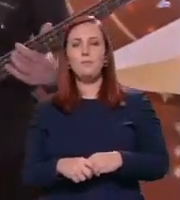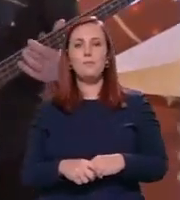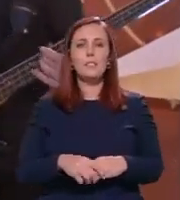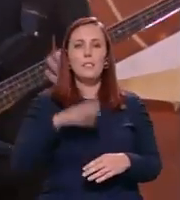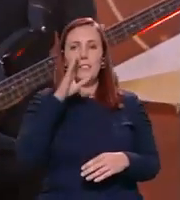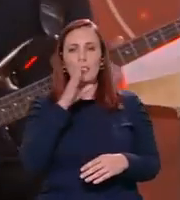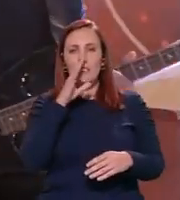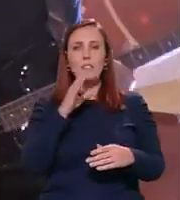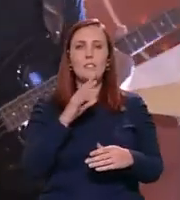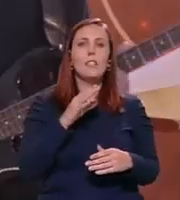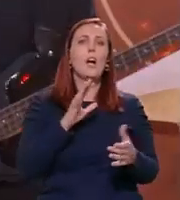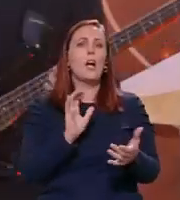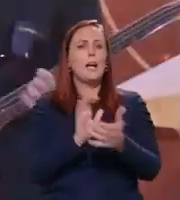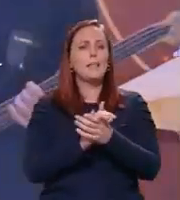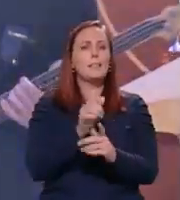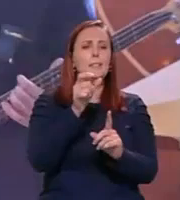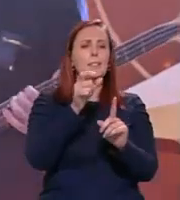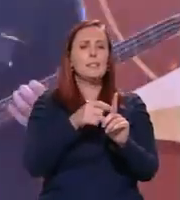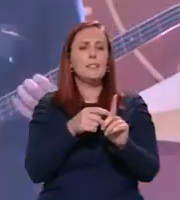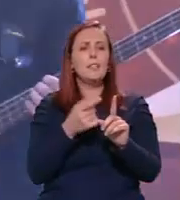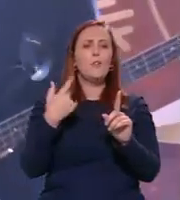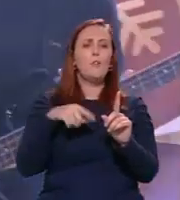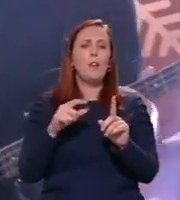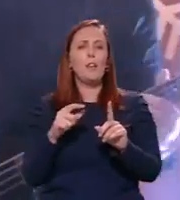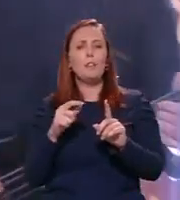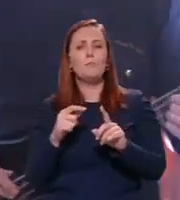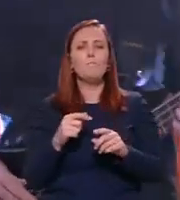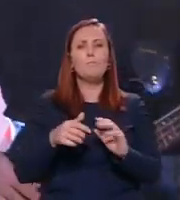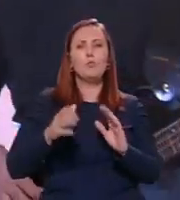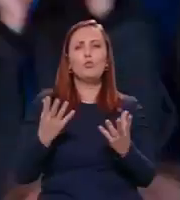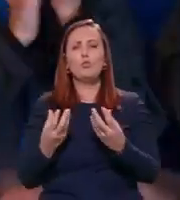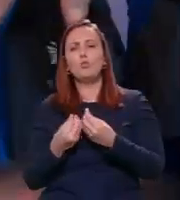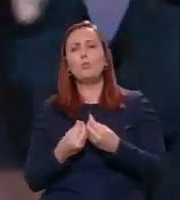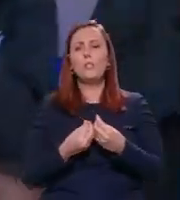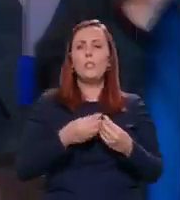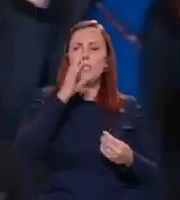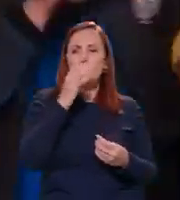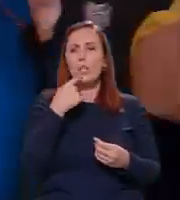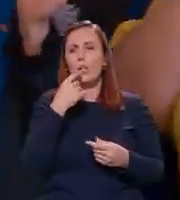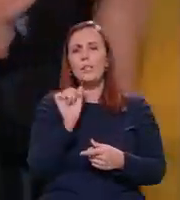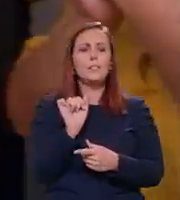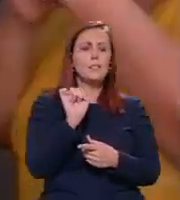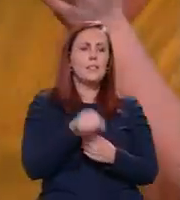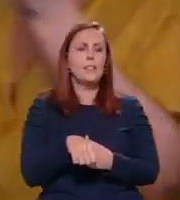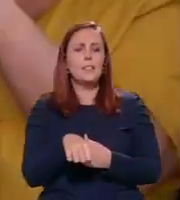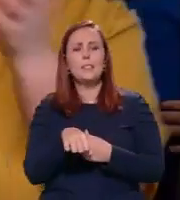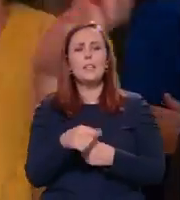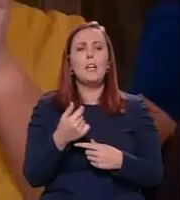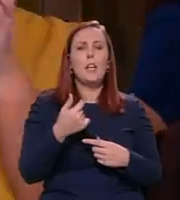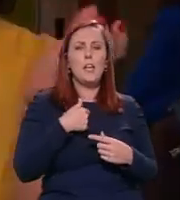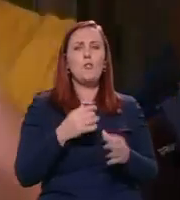Quando eu casar com ela, vou sair de braço dado. Quando eu disser o sim, já estou